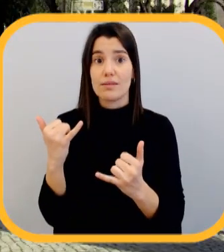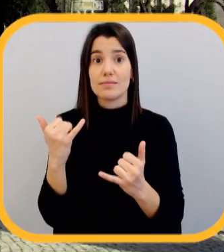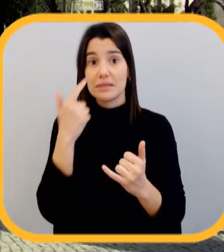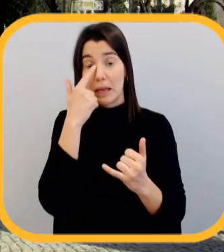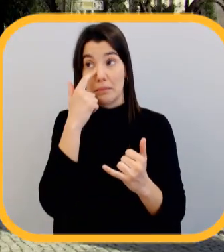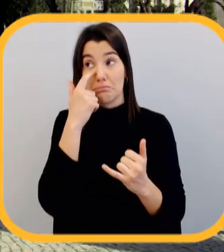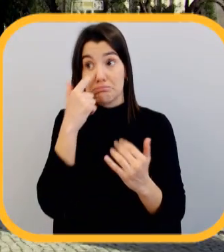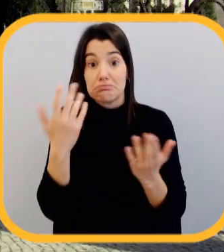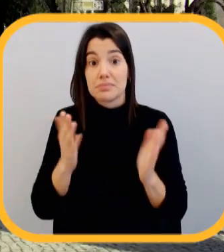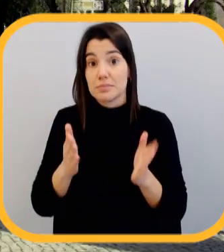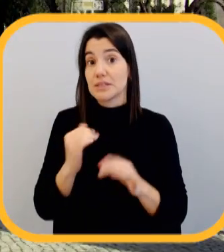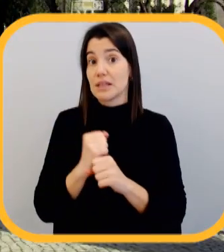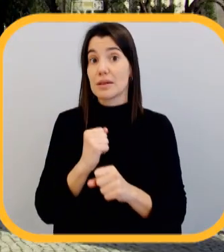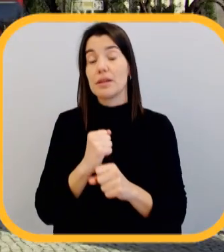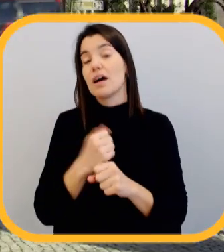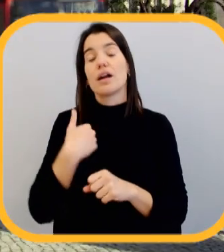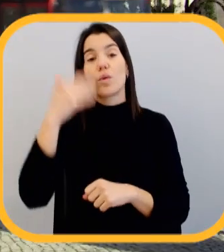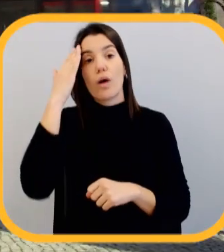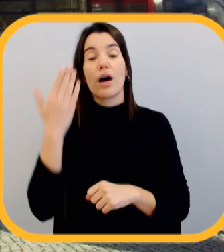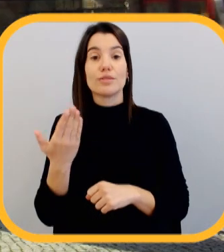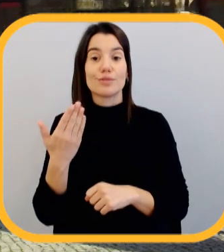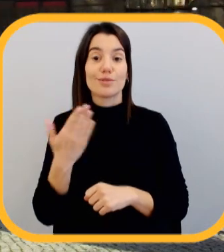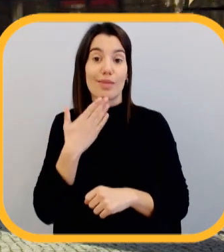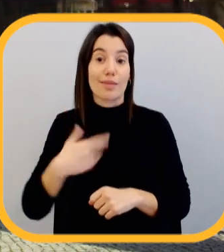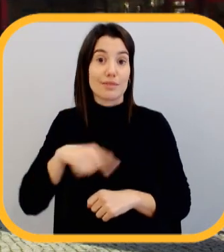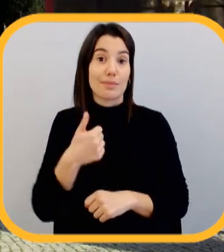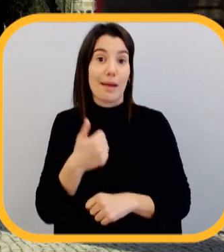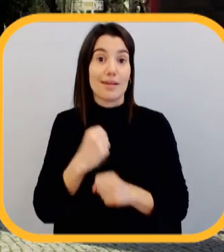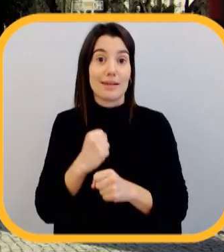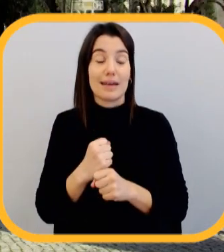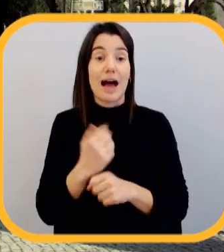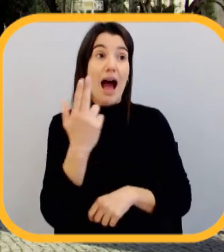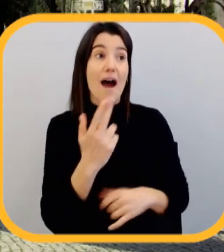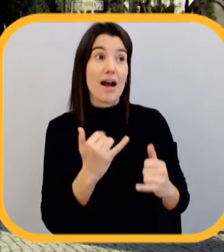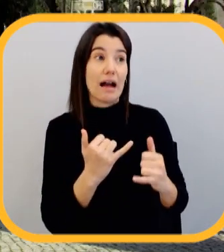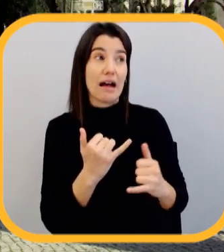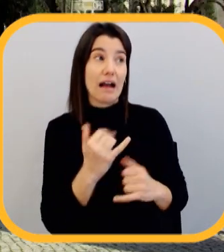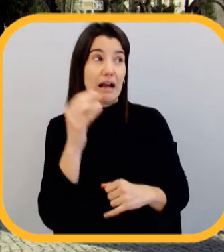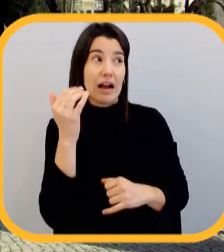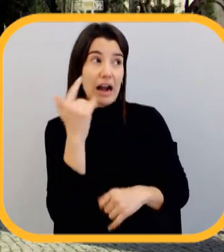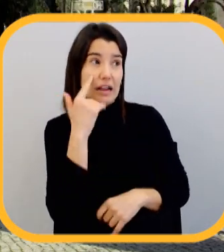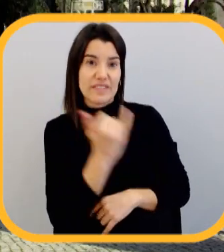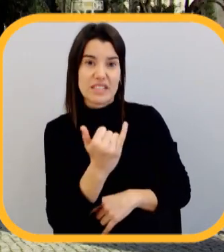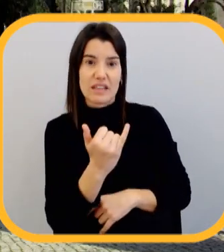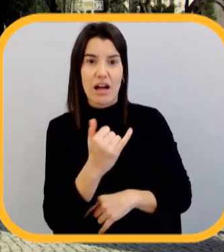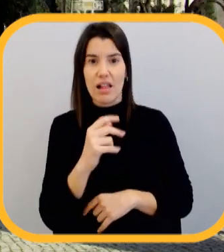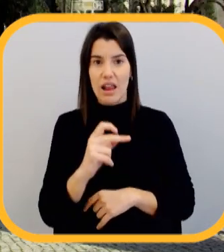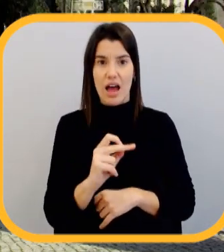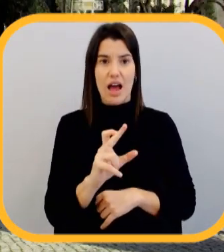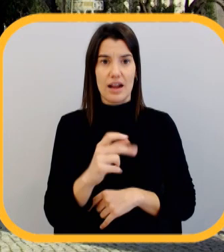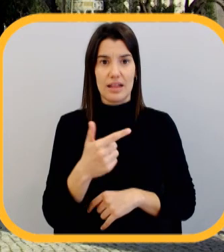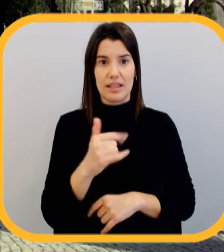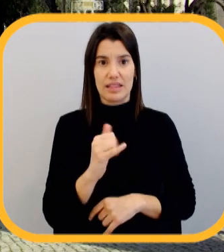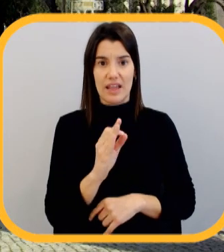digital temos que trabalhar e acho que faz-nos bem trabalhar. A arte artificial não